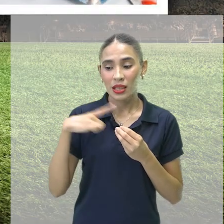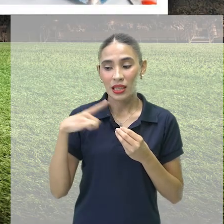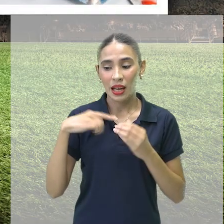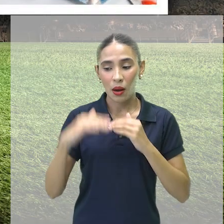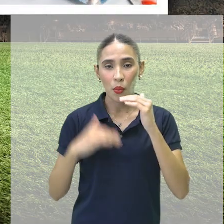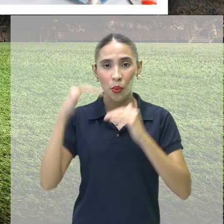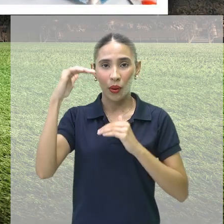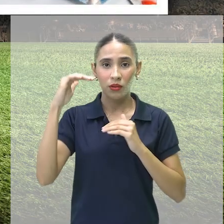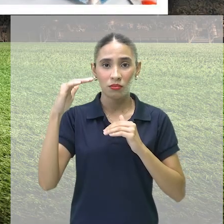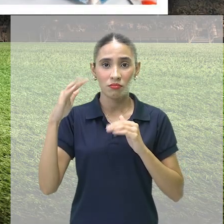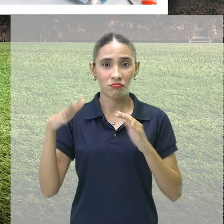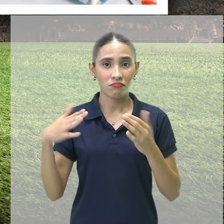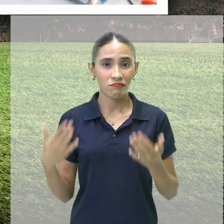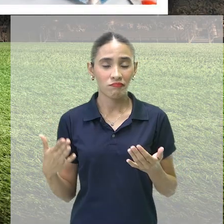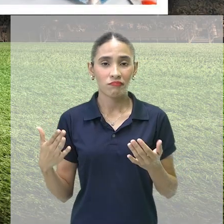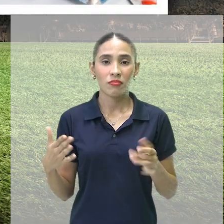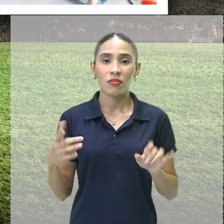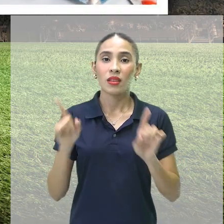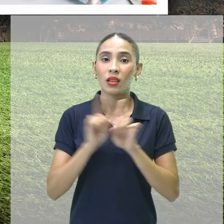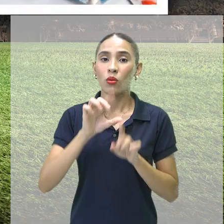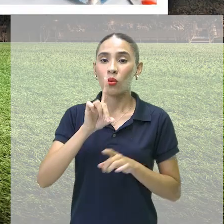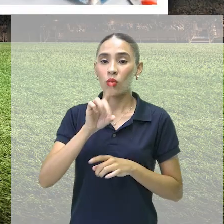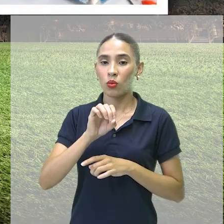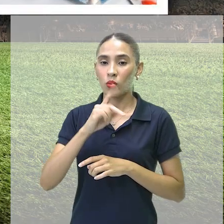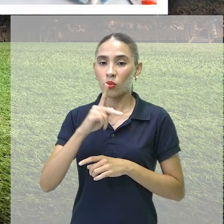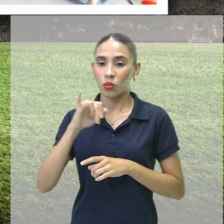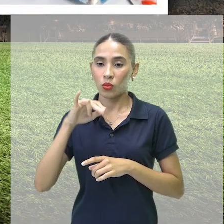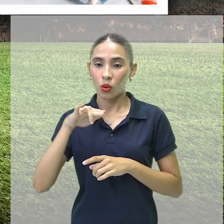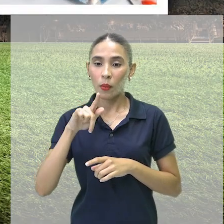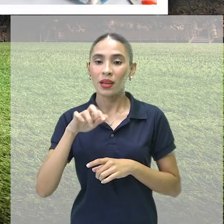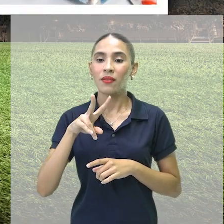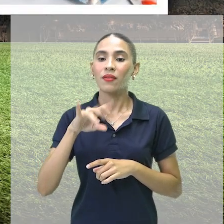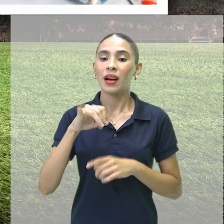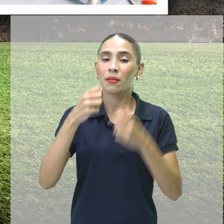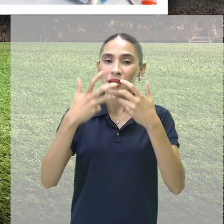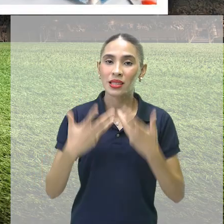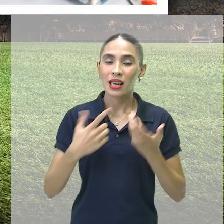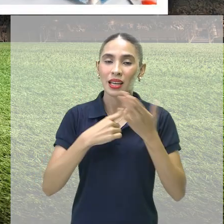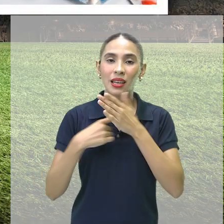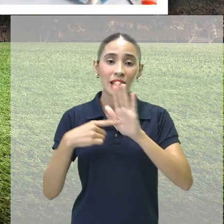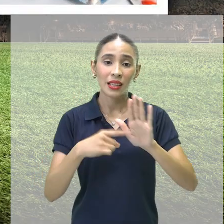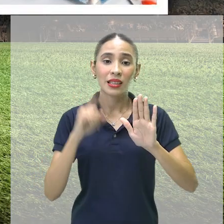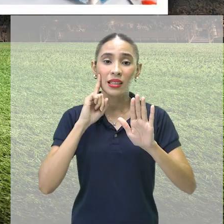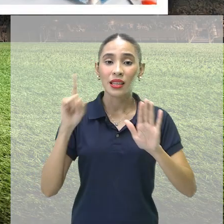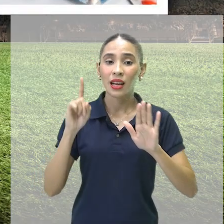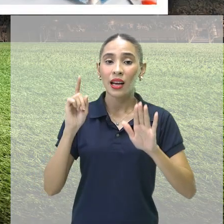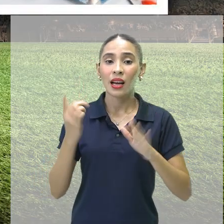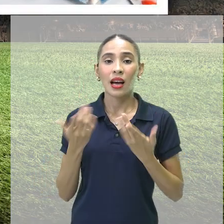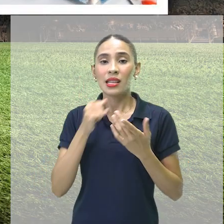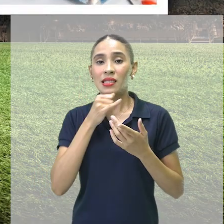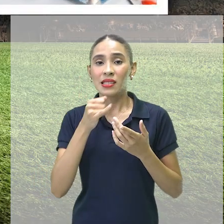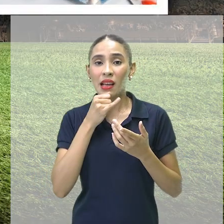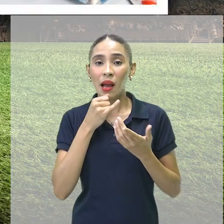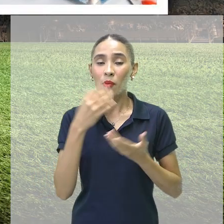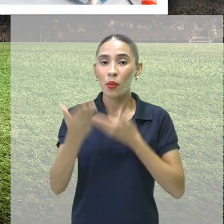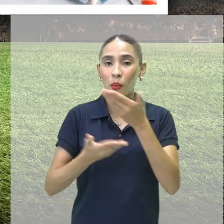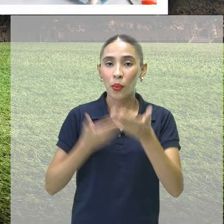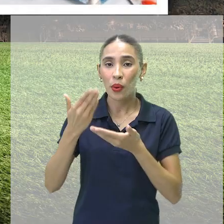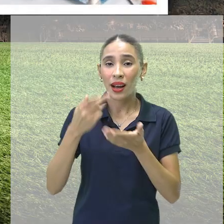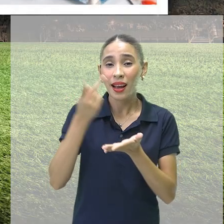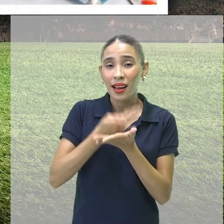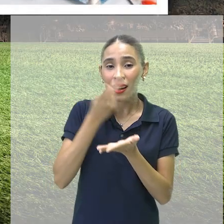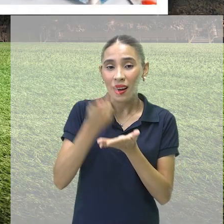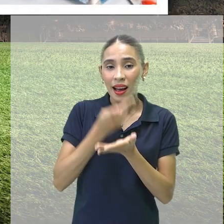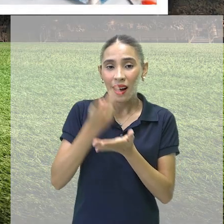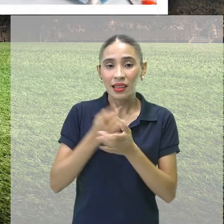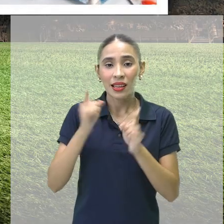você? Então, o doping, ele traz essa característica de auxiliar de maneira incorreta, né, de